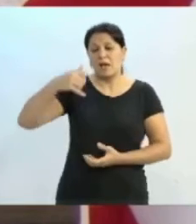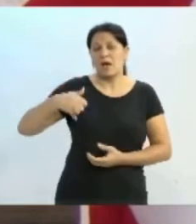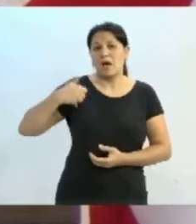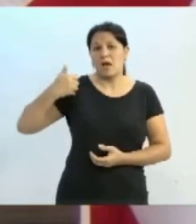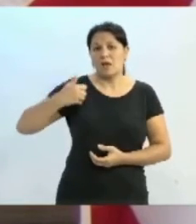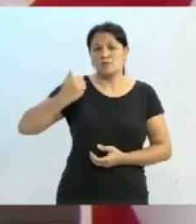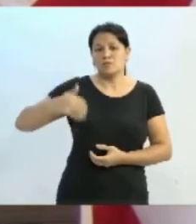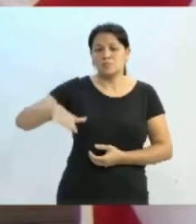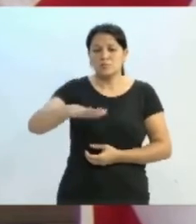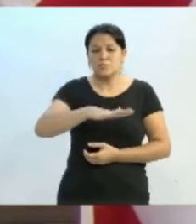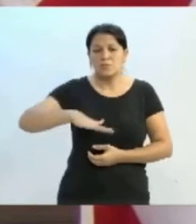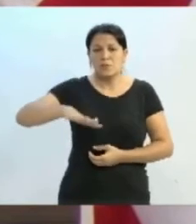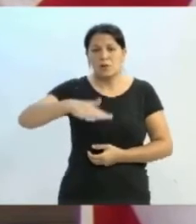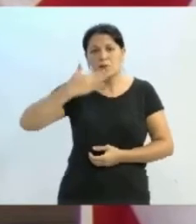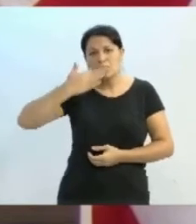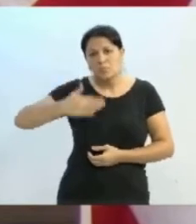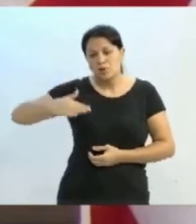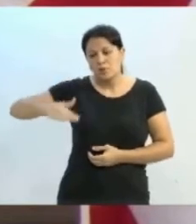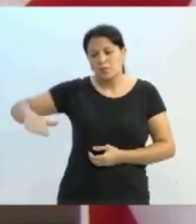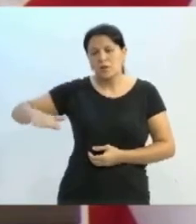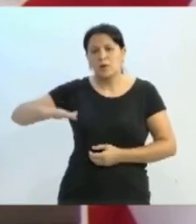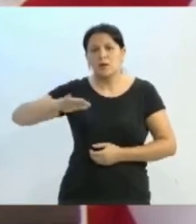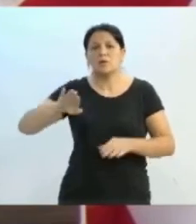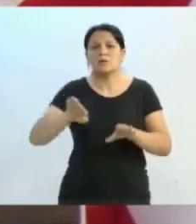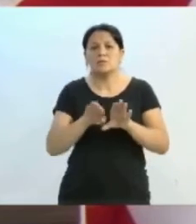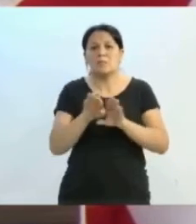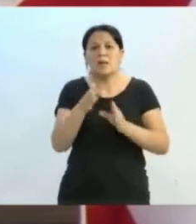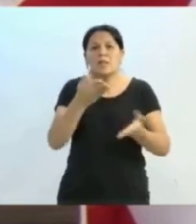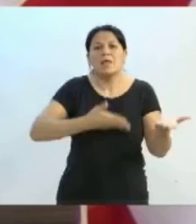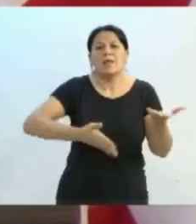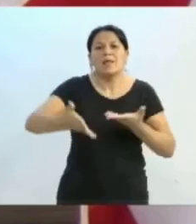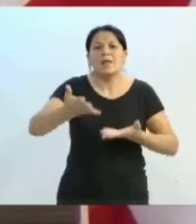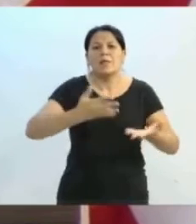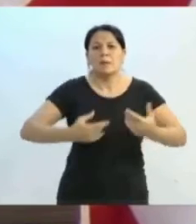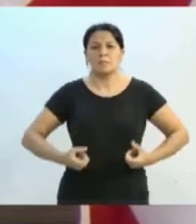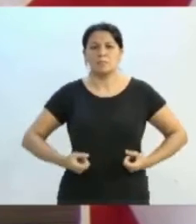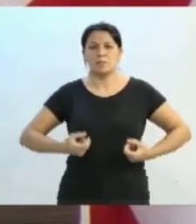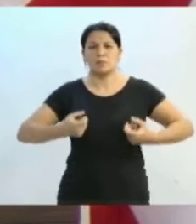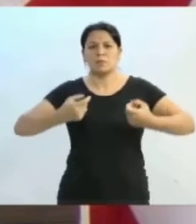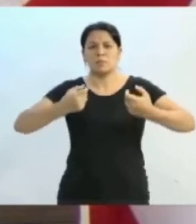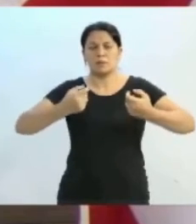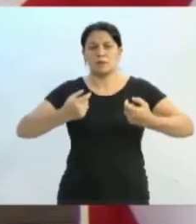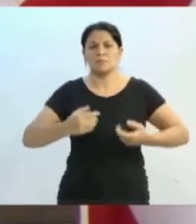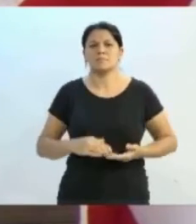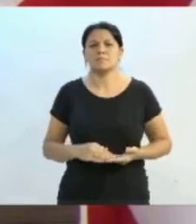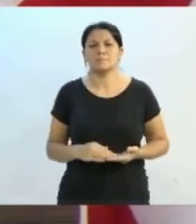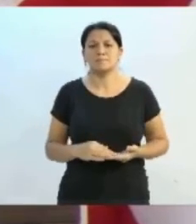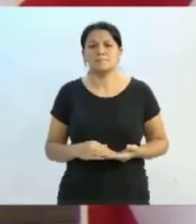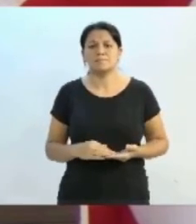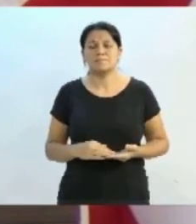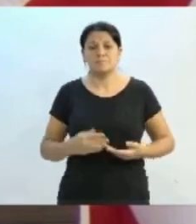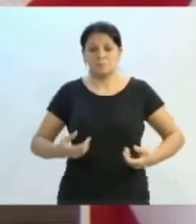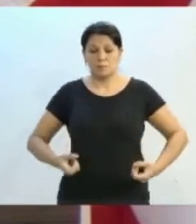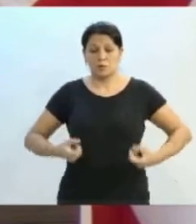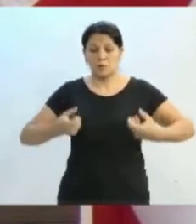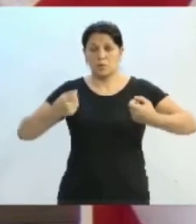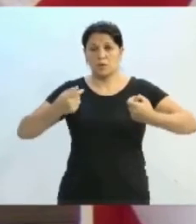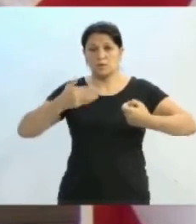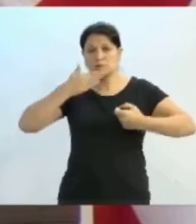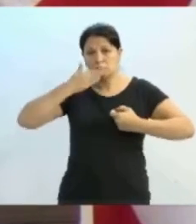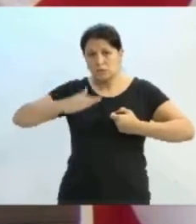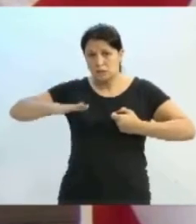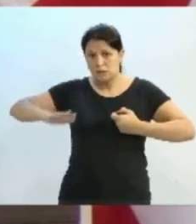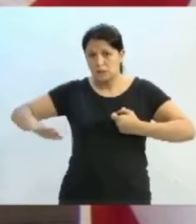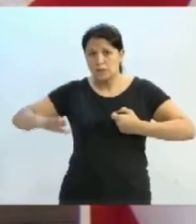destinados a quimioterapia e tratamento das complicações dos pacientes oncológicos pediátricos o câncer Pediátrico a um